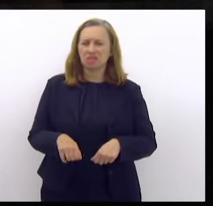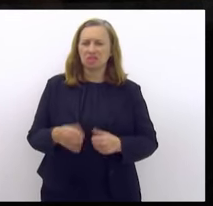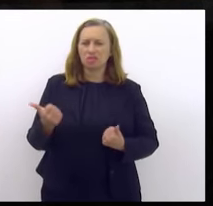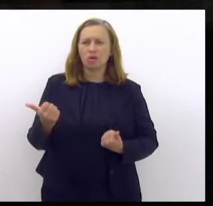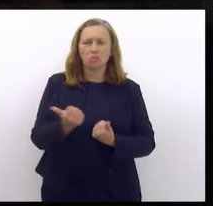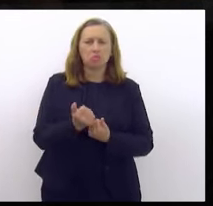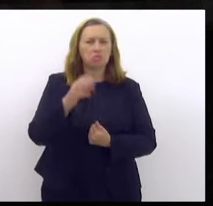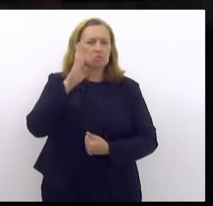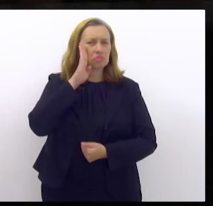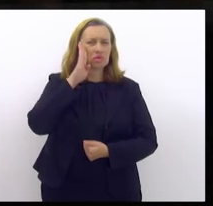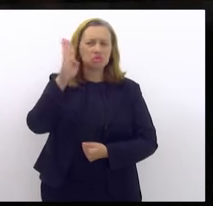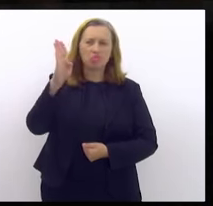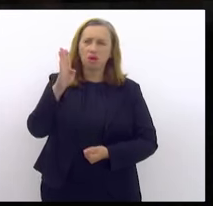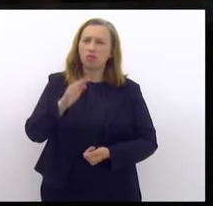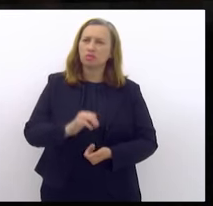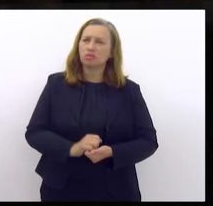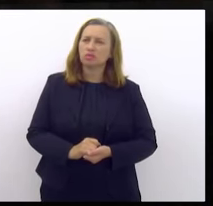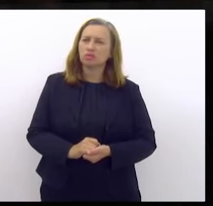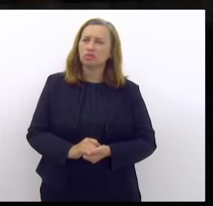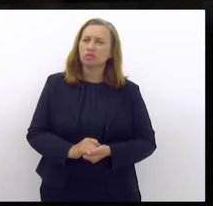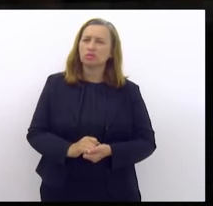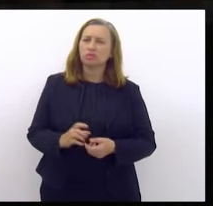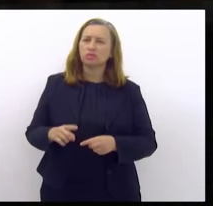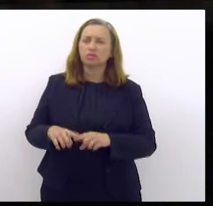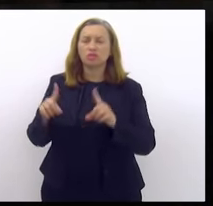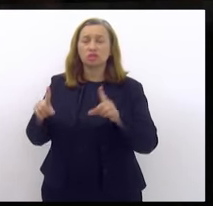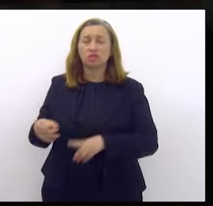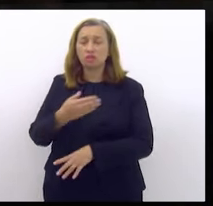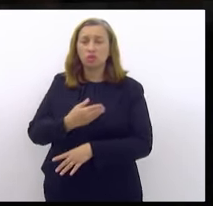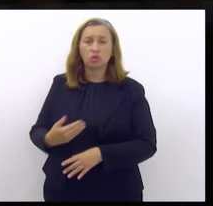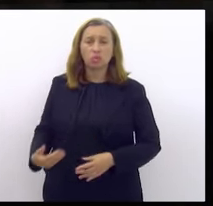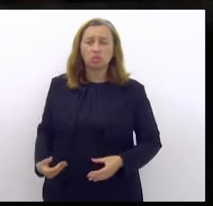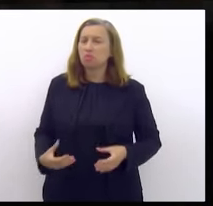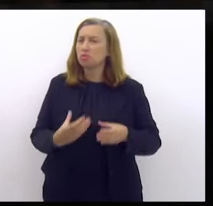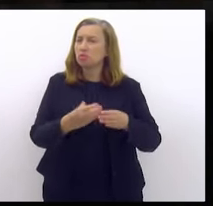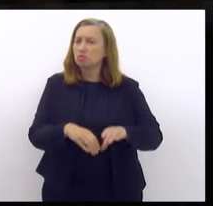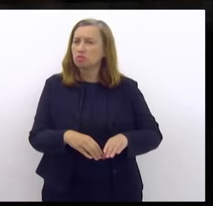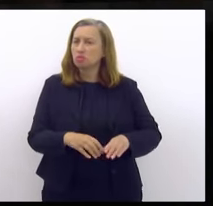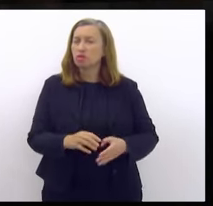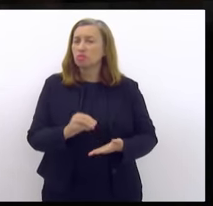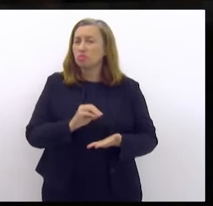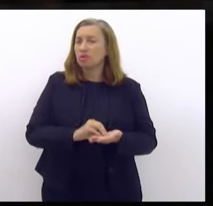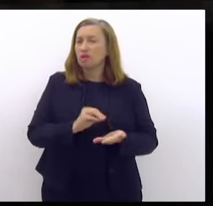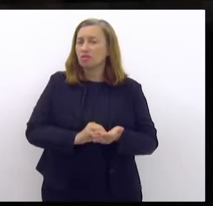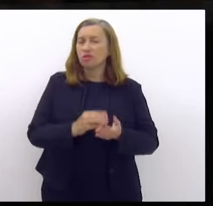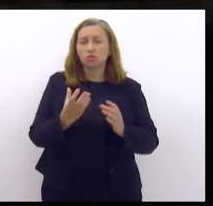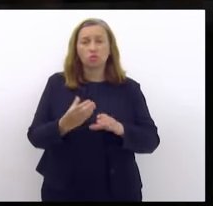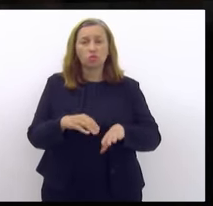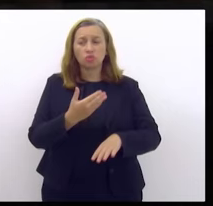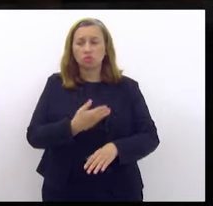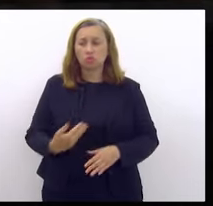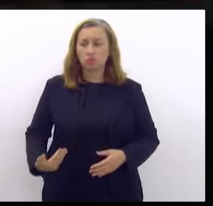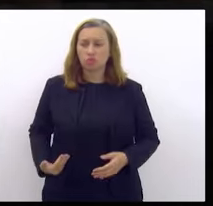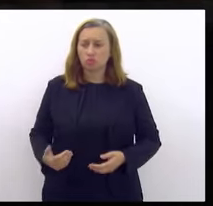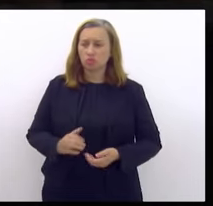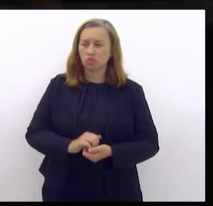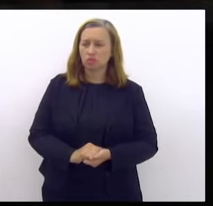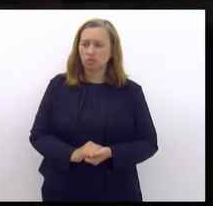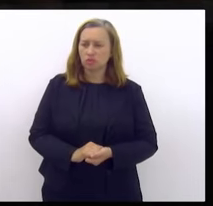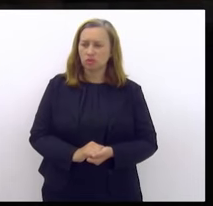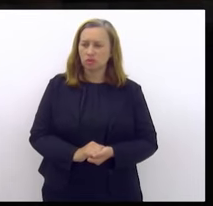e preciosa do servidor público concursado, pela ausência do concurso público. Então, essa, para